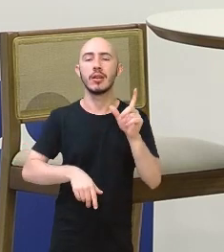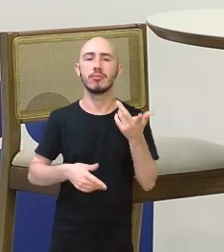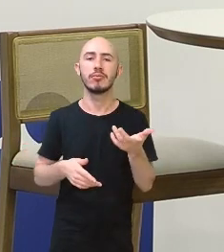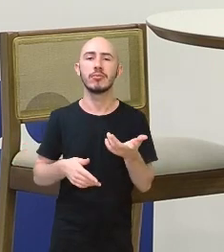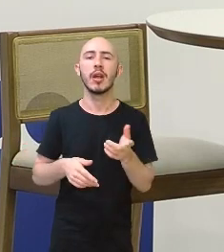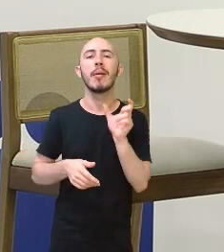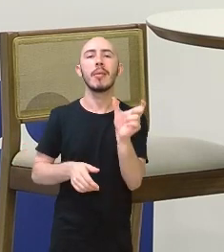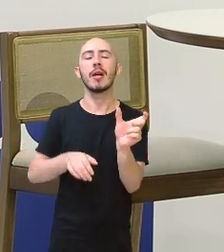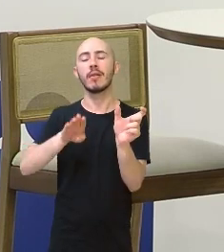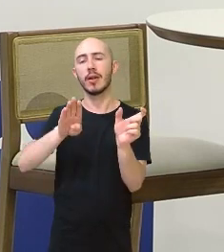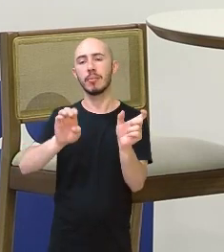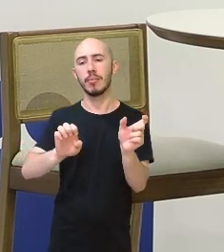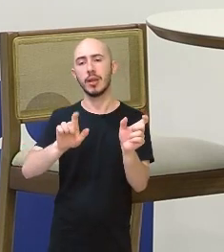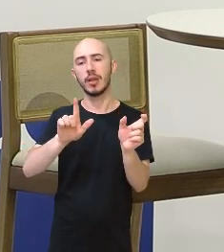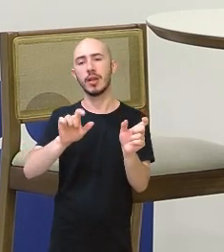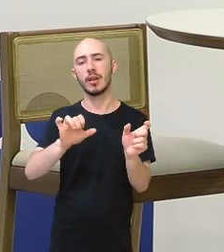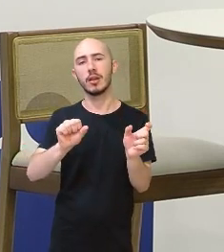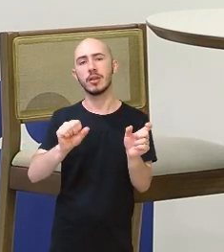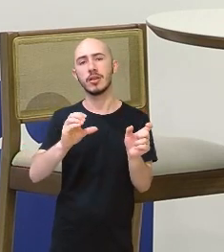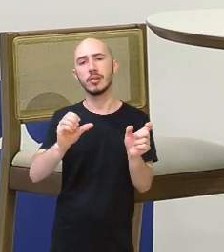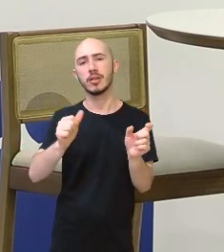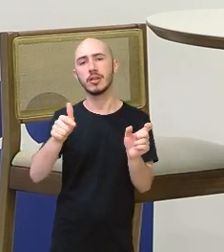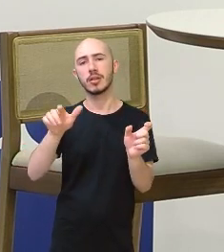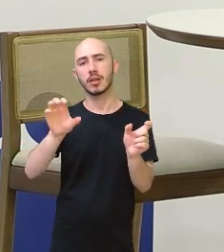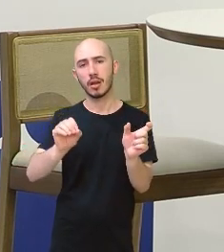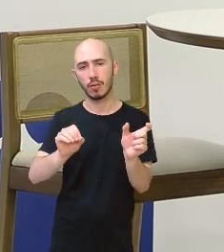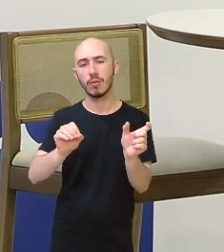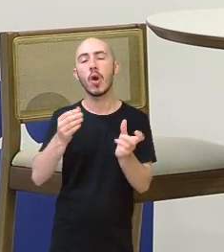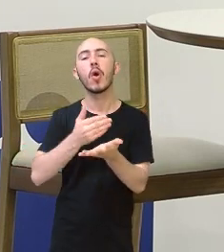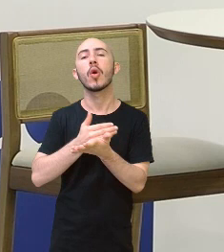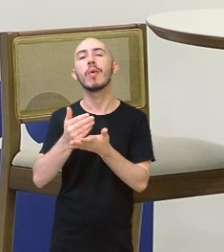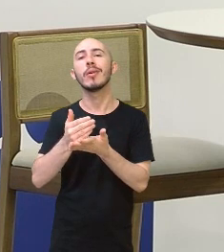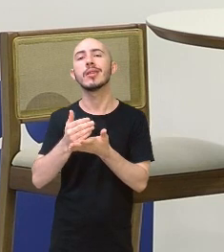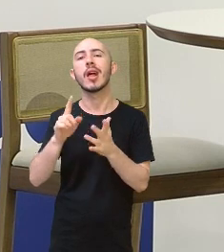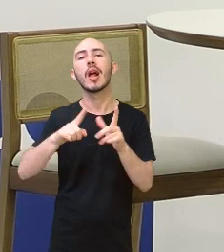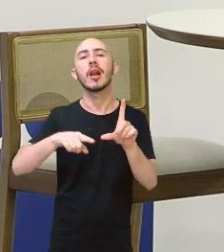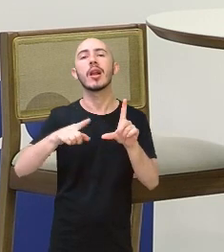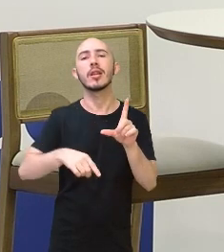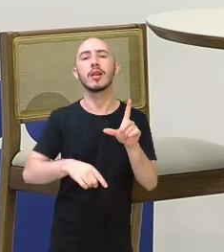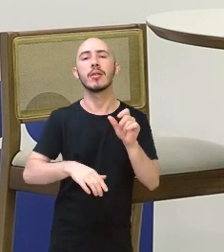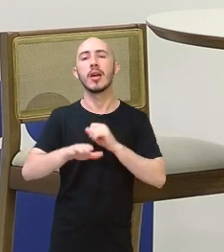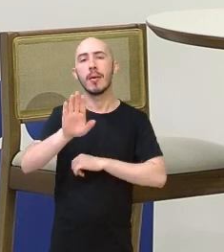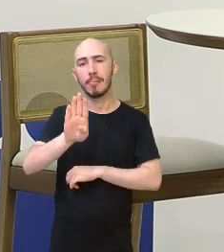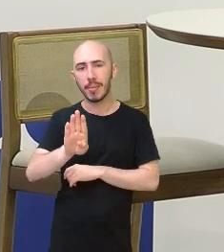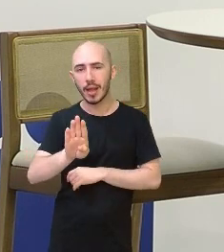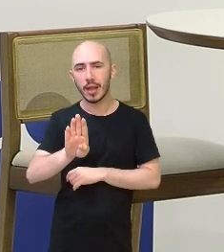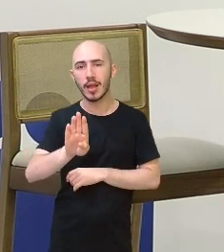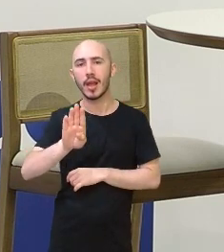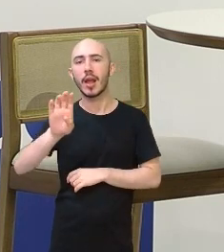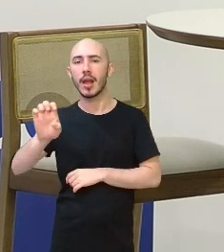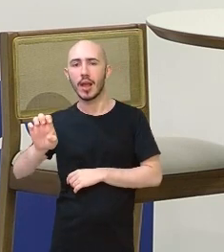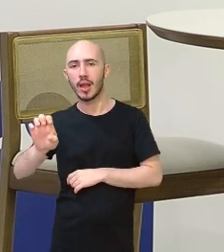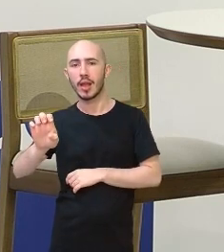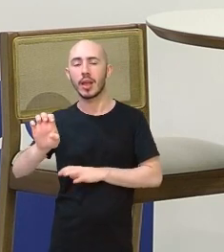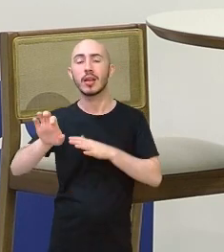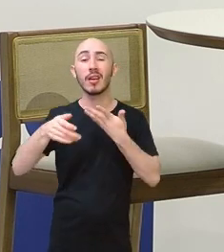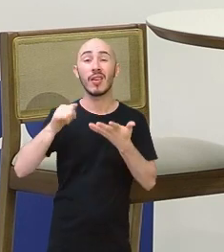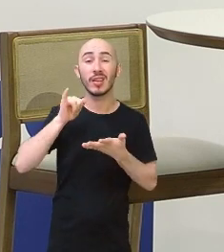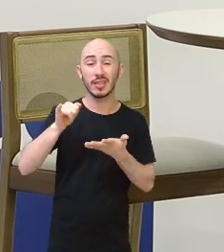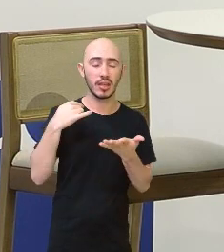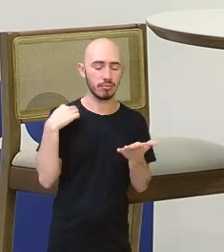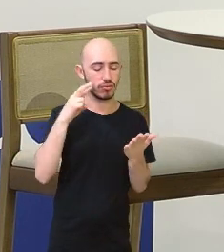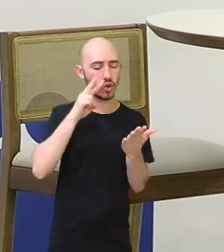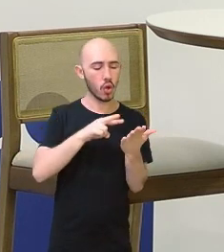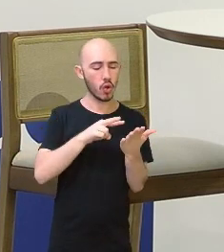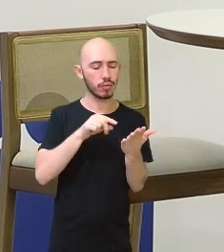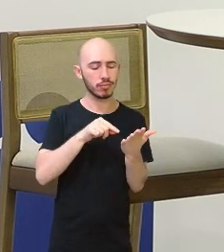beliscão, não é? A palavra beliscão. Então, beliscão, ela começa BE. Então, você não vai procurar no dicionário onde tem